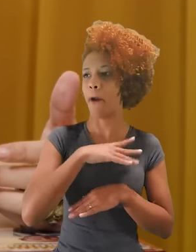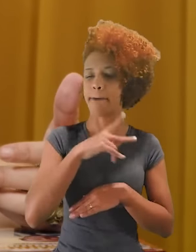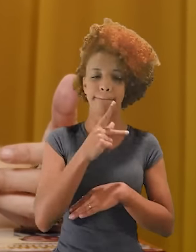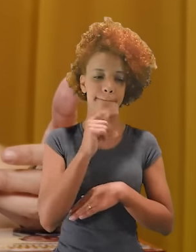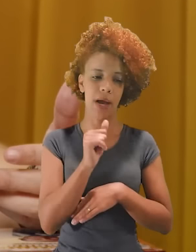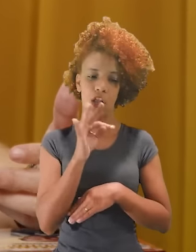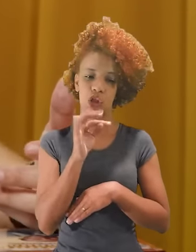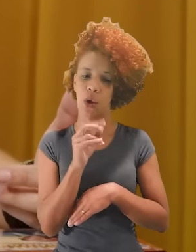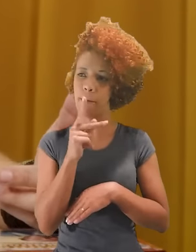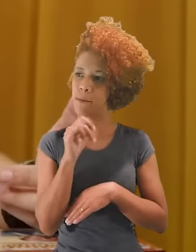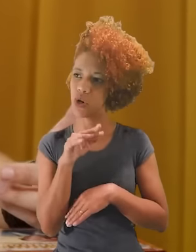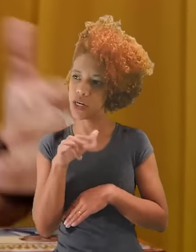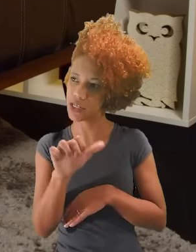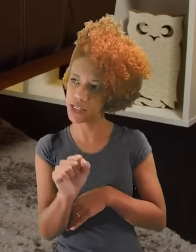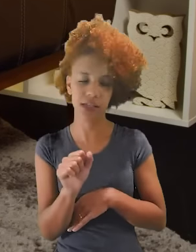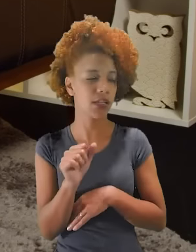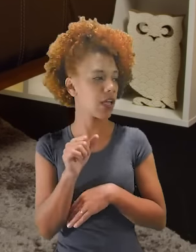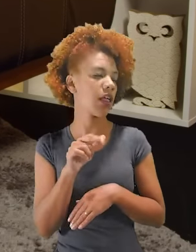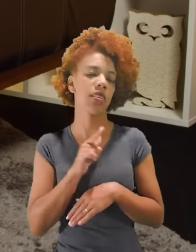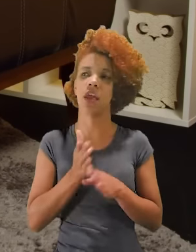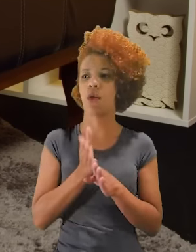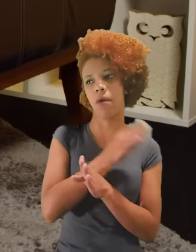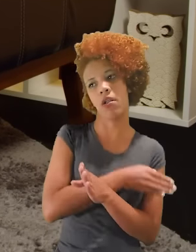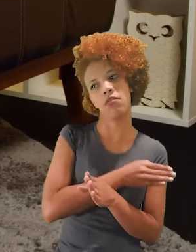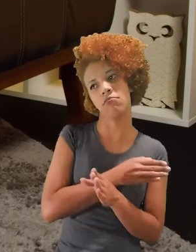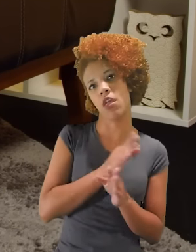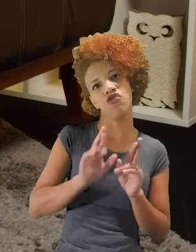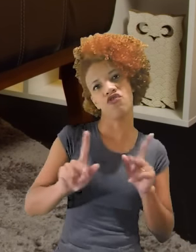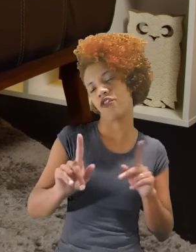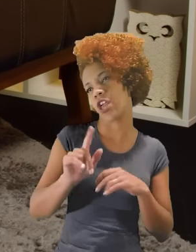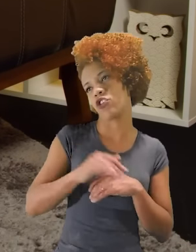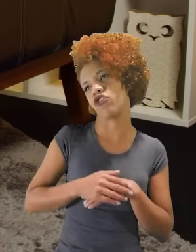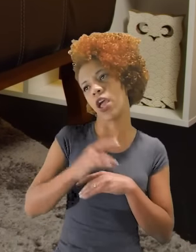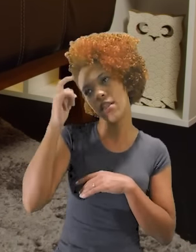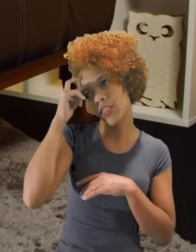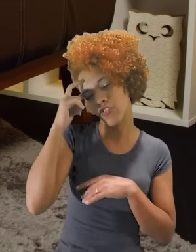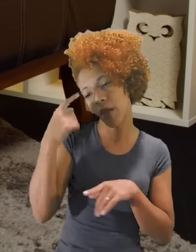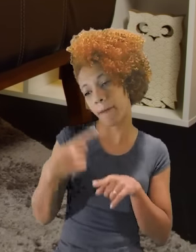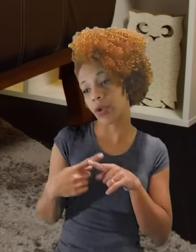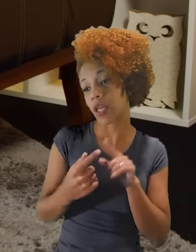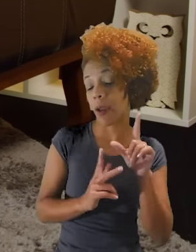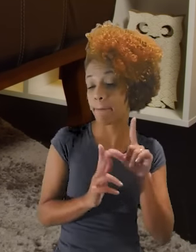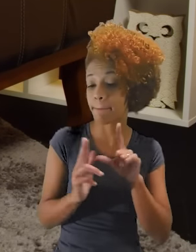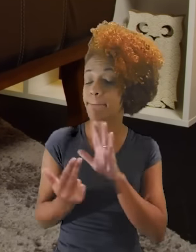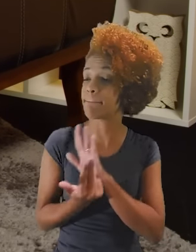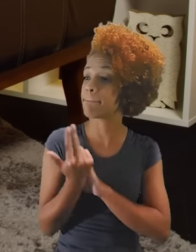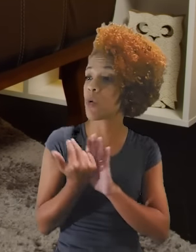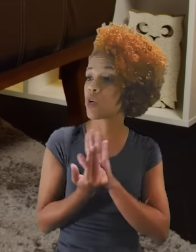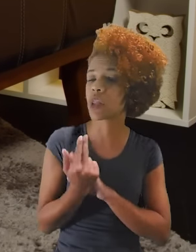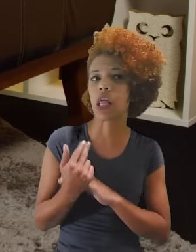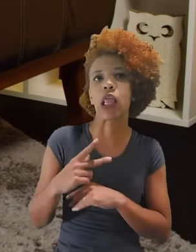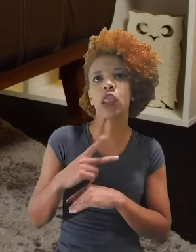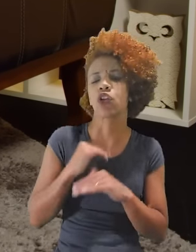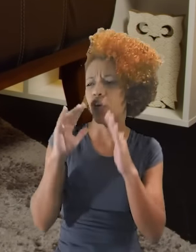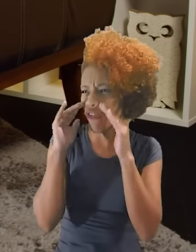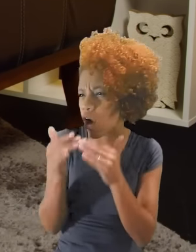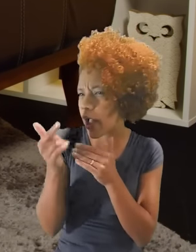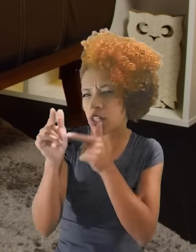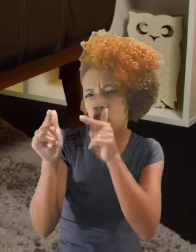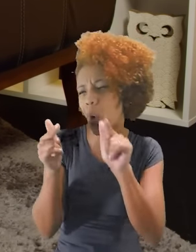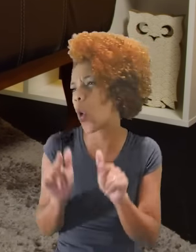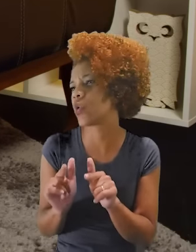criou vários outros personagens com o Disney. Um universo daqui. Um universo paralelo, que já não tinha mais a ver com o Walt Disney. Porque o Walt Disney, por ser um grande produtor, isso que eu falei. Cara, ele tava